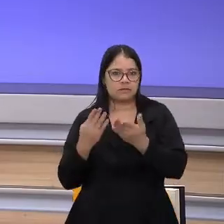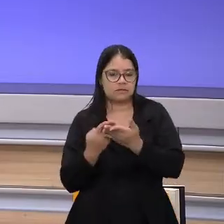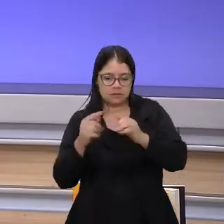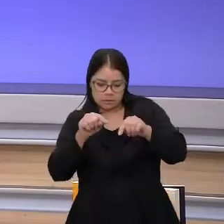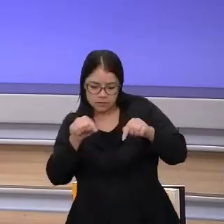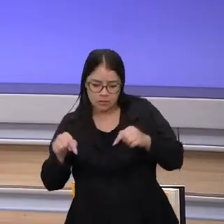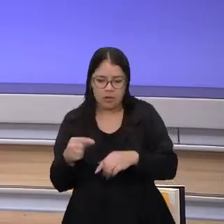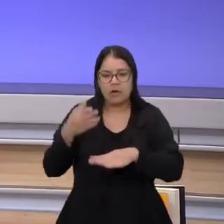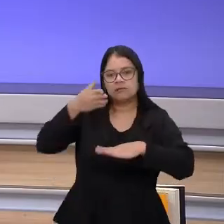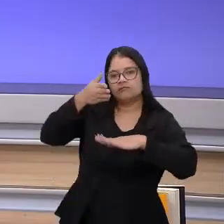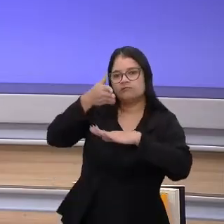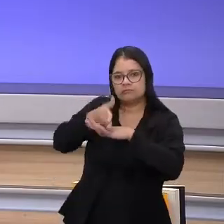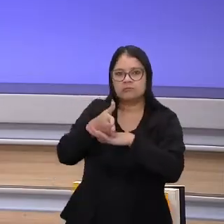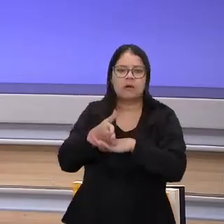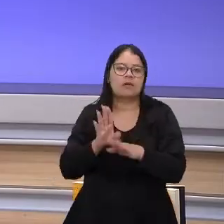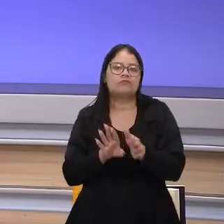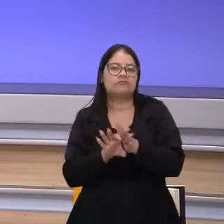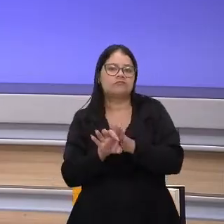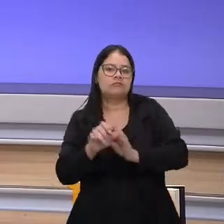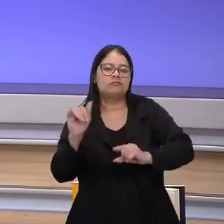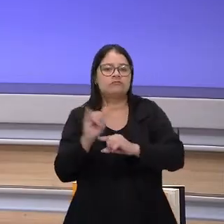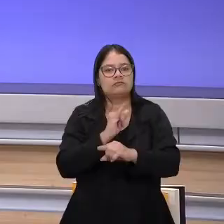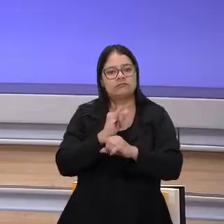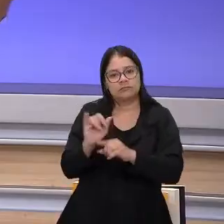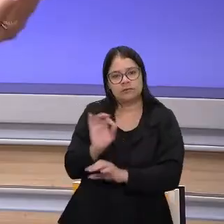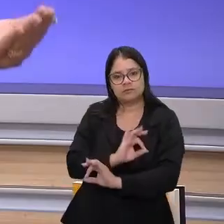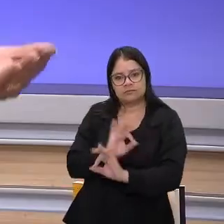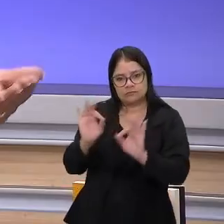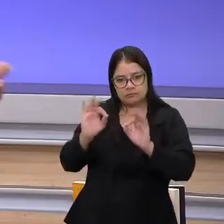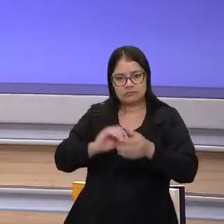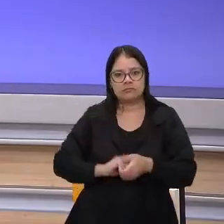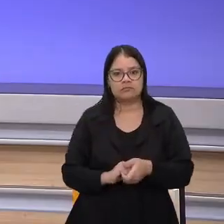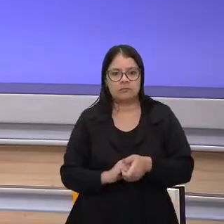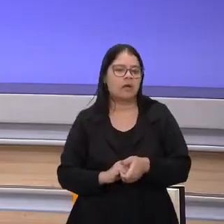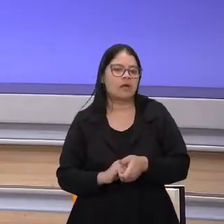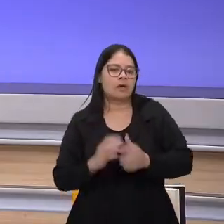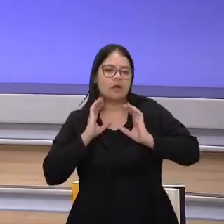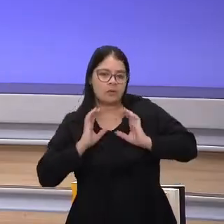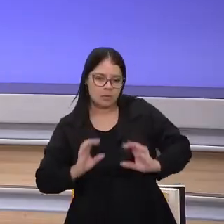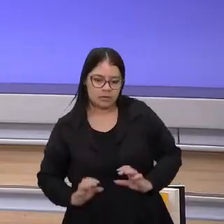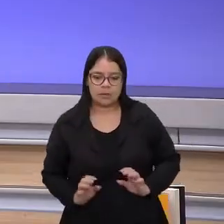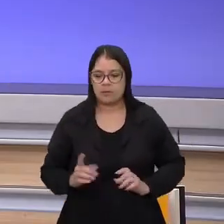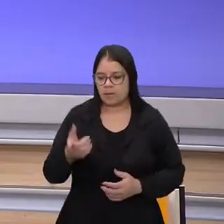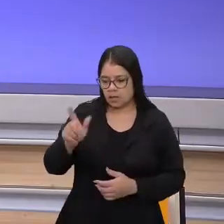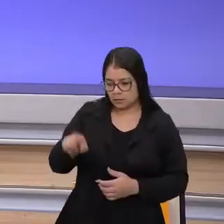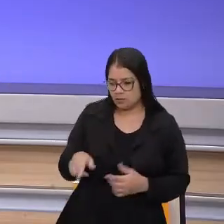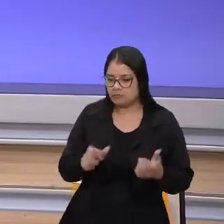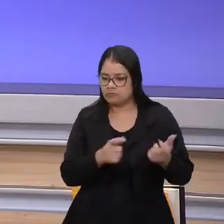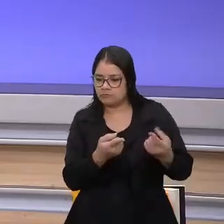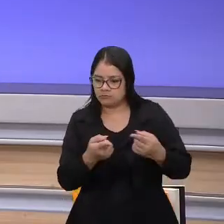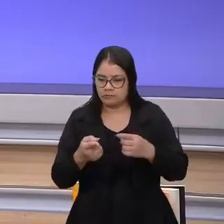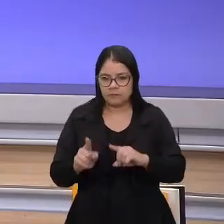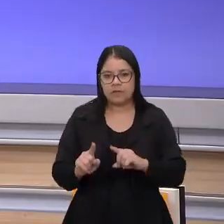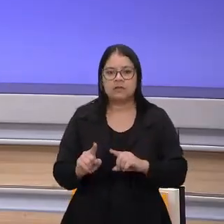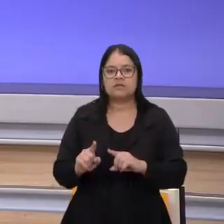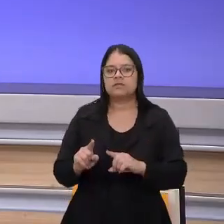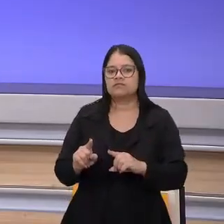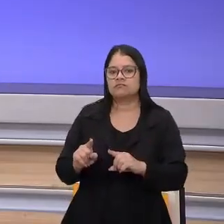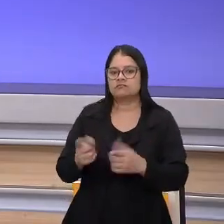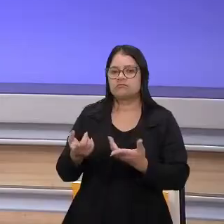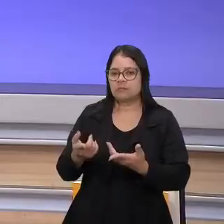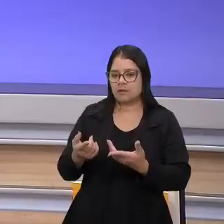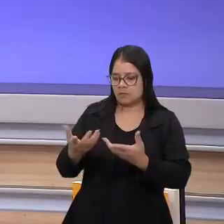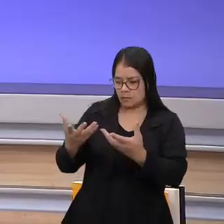nosso conceito, e nós vamos, através da sua atitude, das suas ações, vocês serão auditados